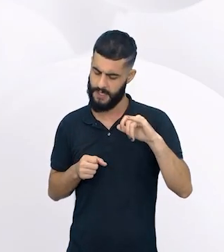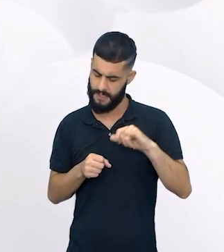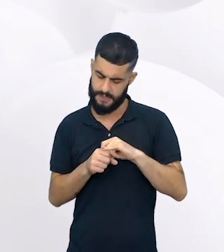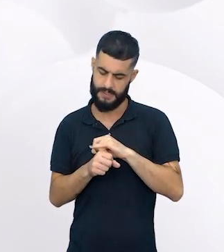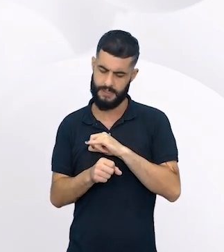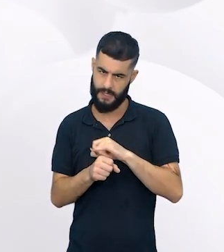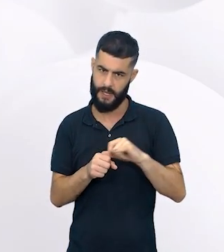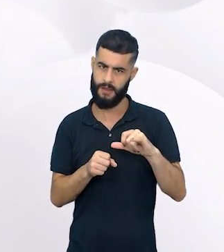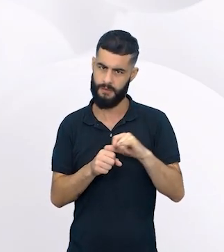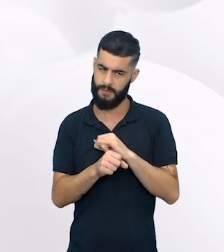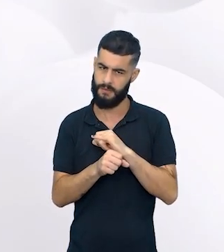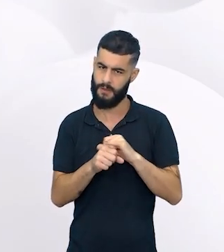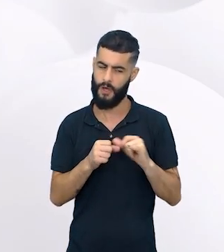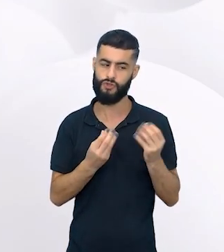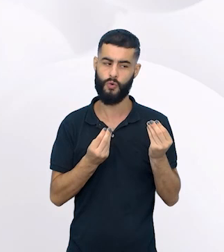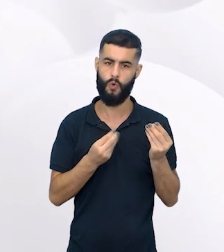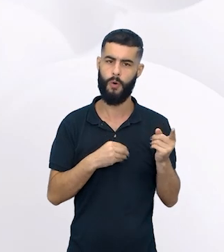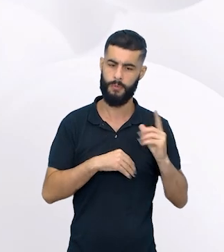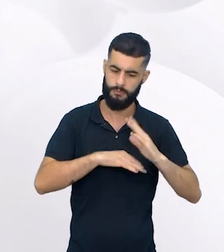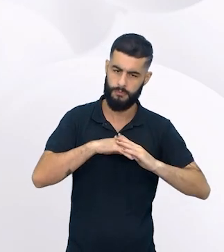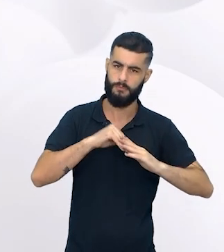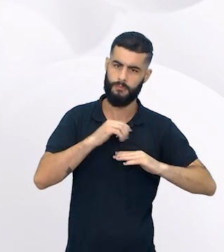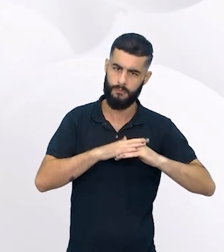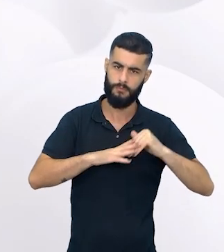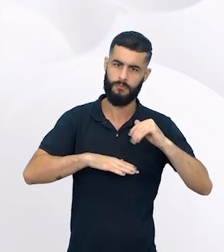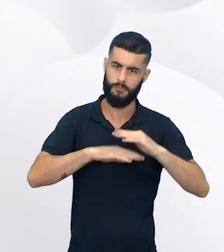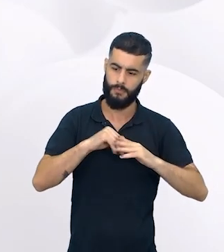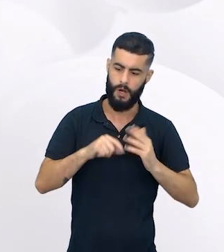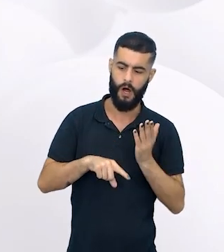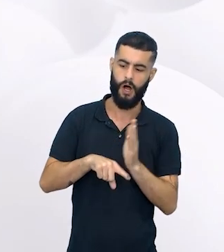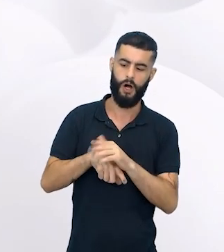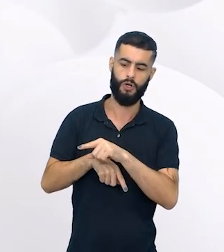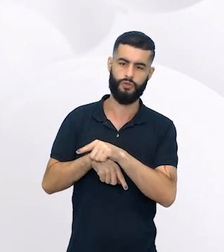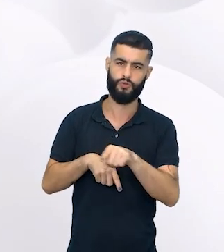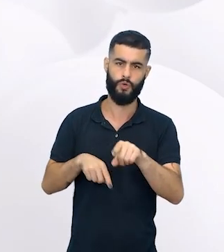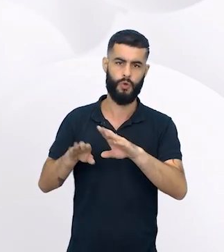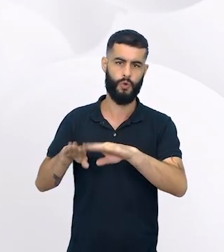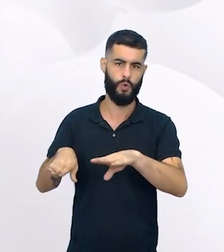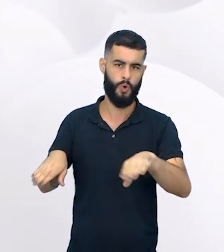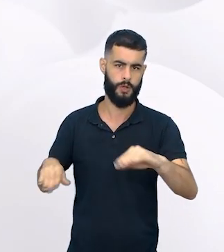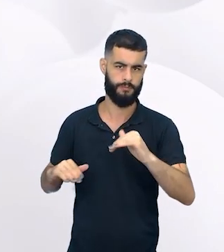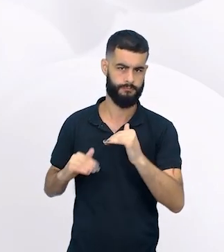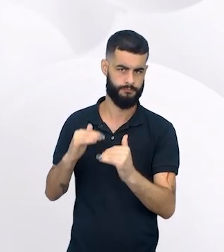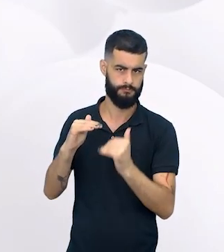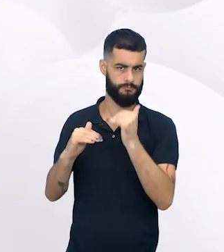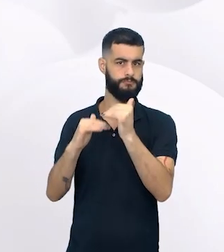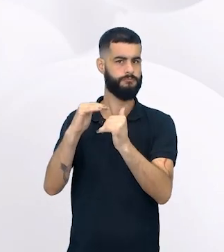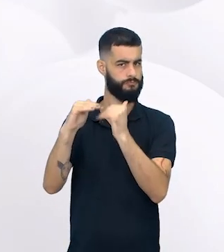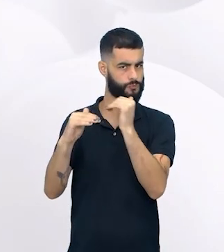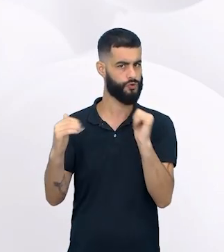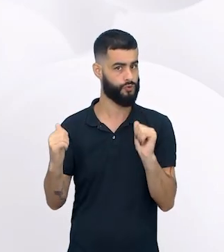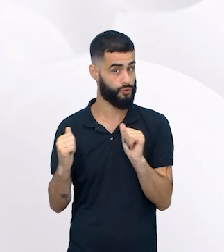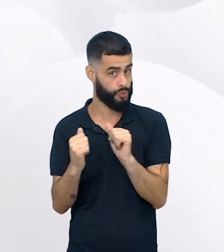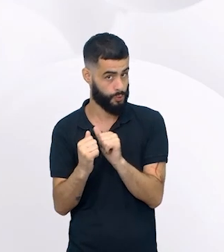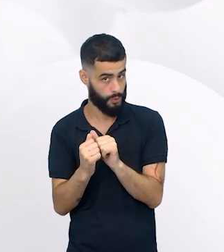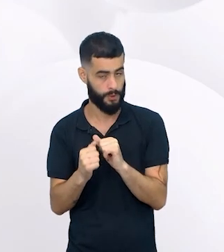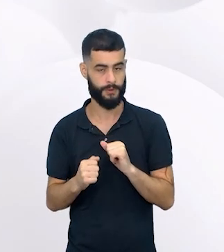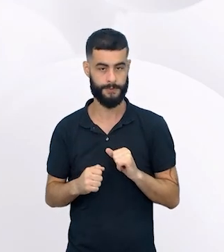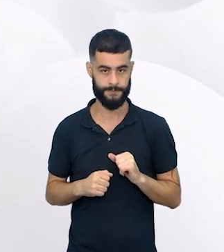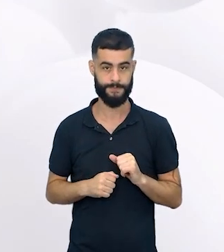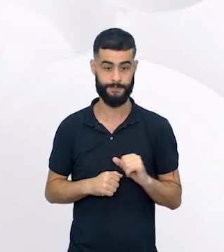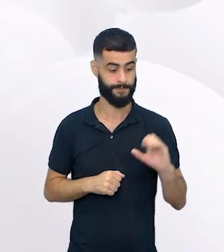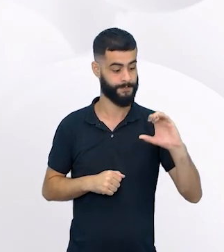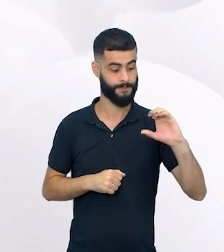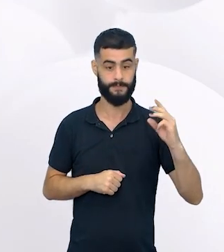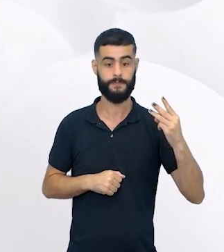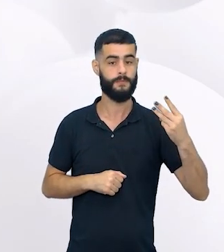desenvolver aí habilidades e competências junto aos seus estudantes. A competência 3, né, que está relacionada